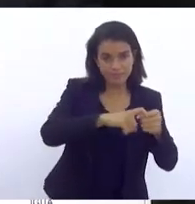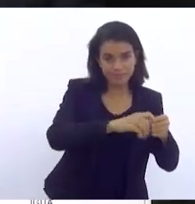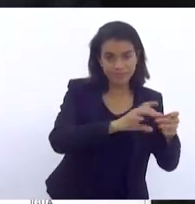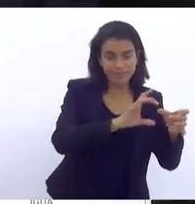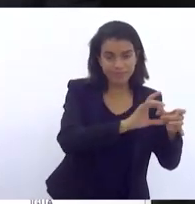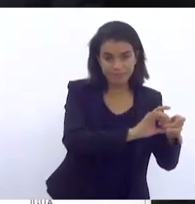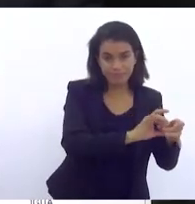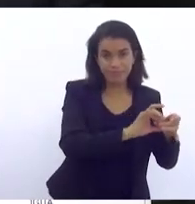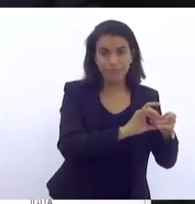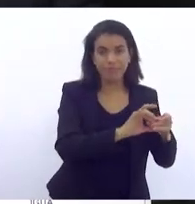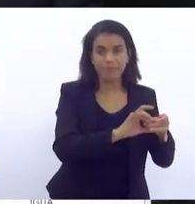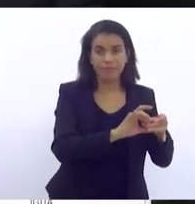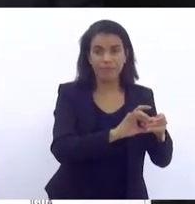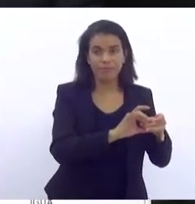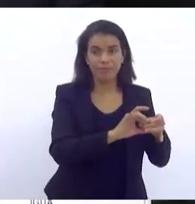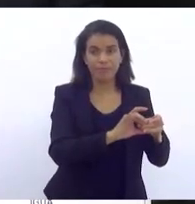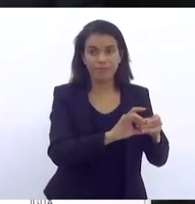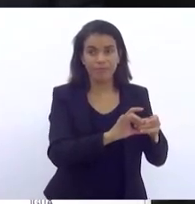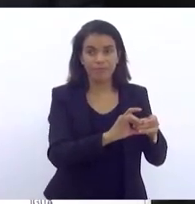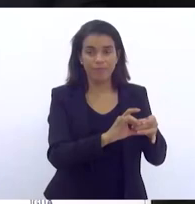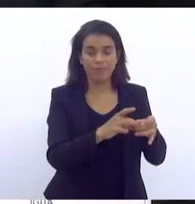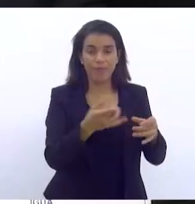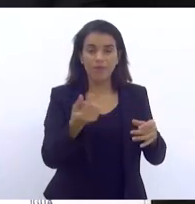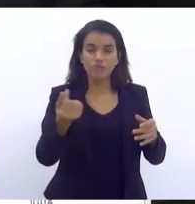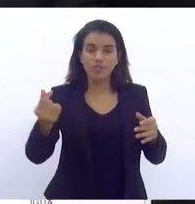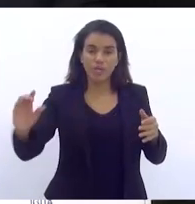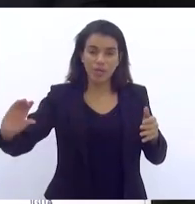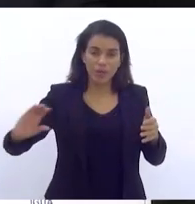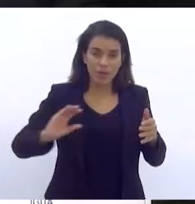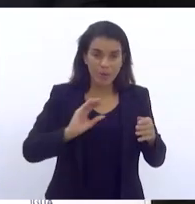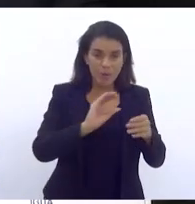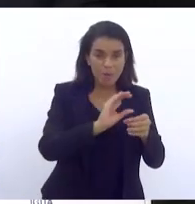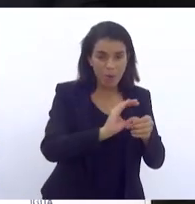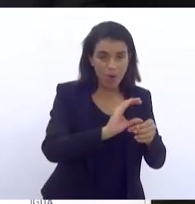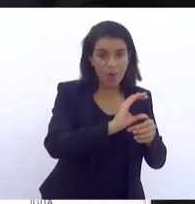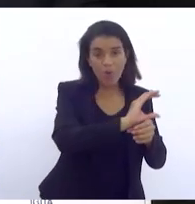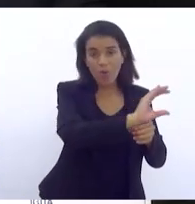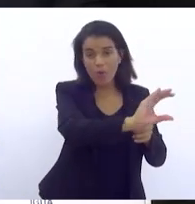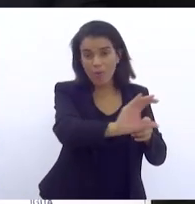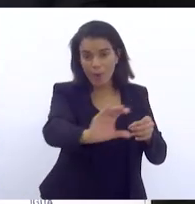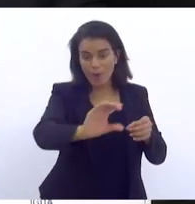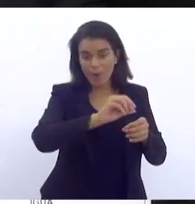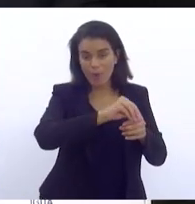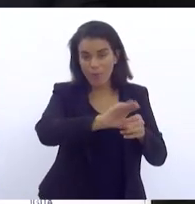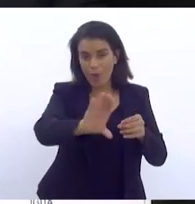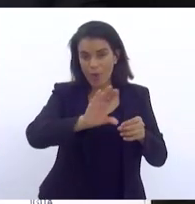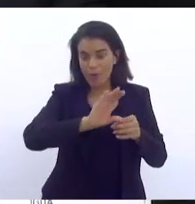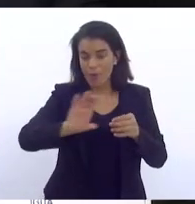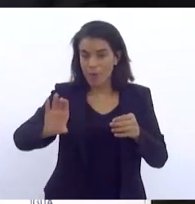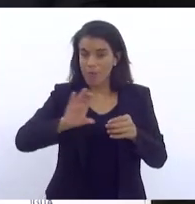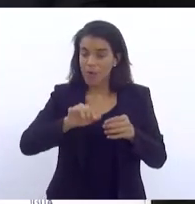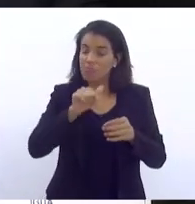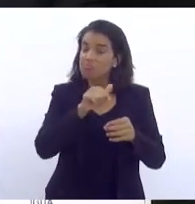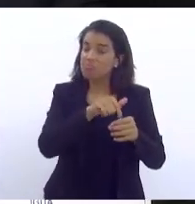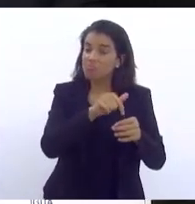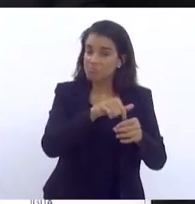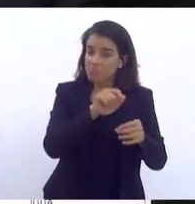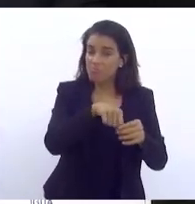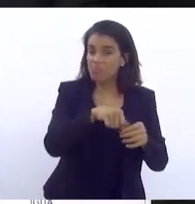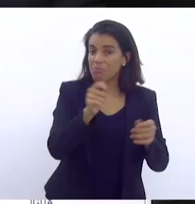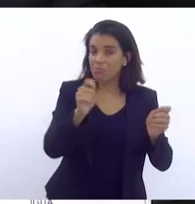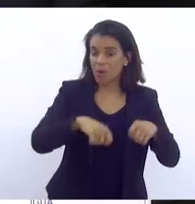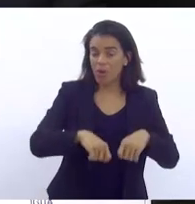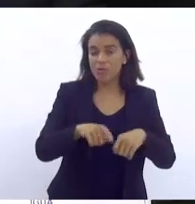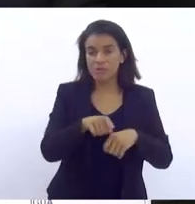passa o os dinheiros boa parte dos dinheiros das tarifas elas têm Inclusive a possibilidade de ter glosas em